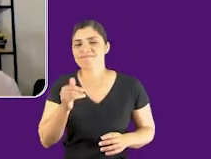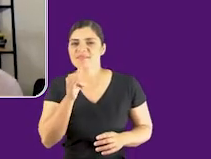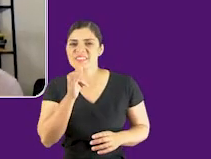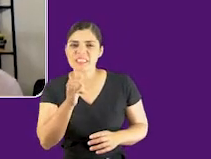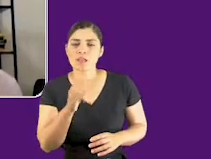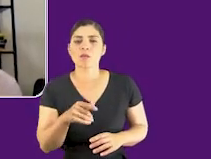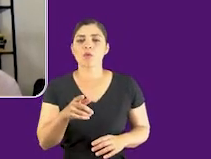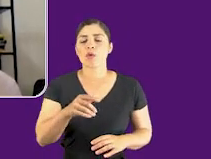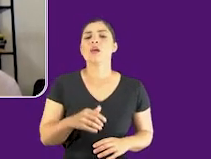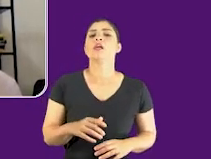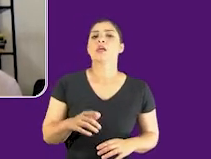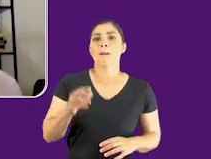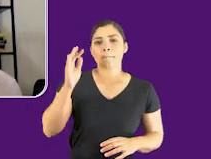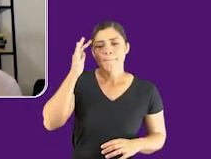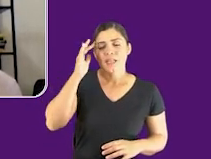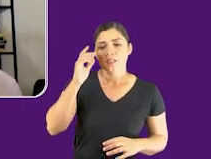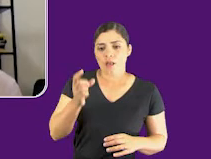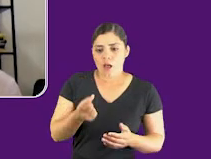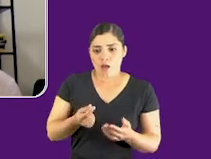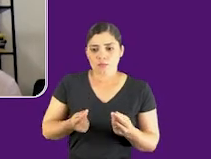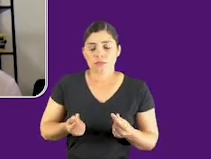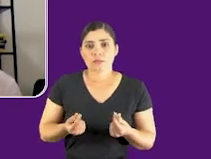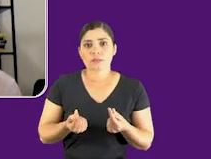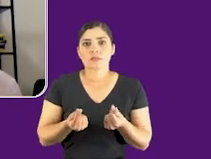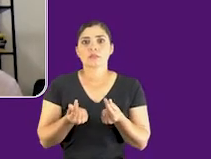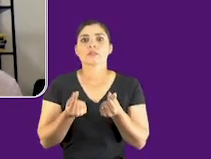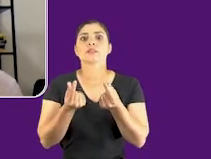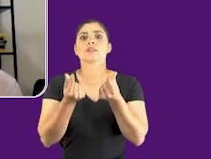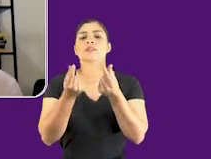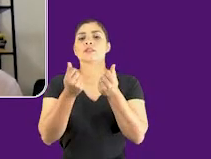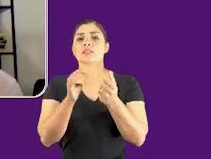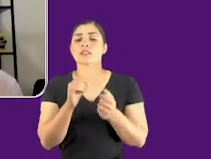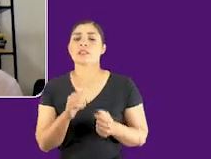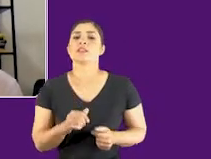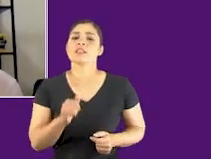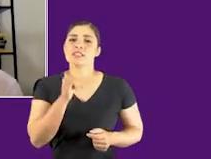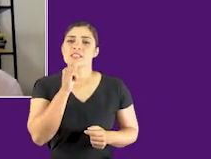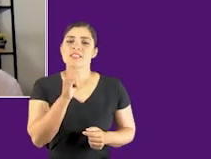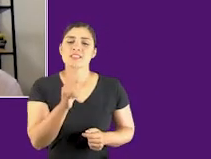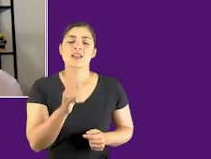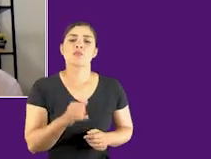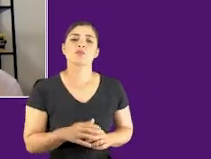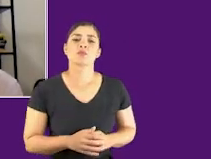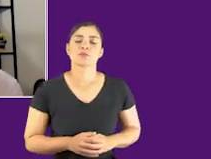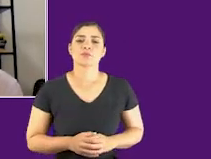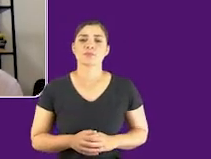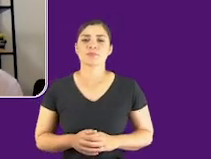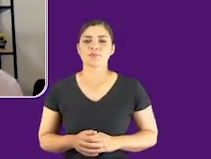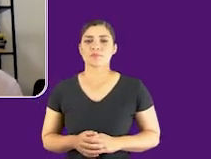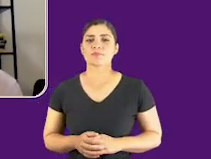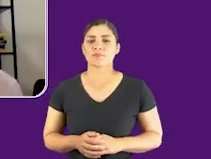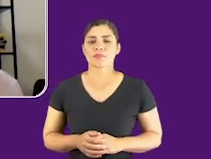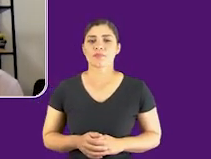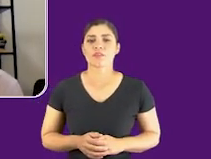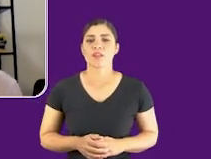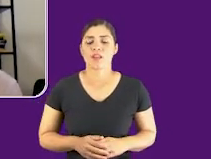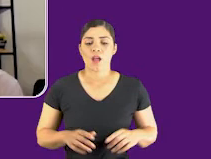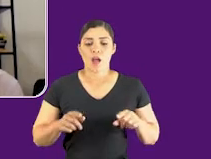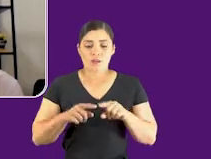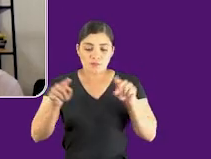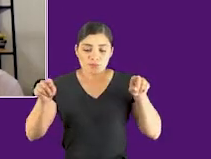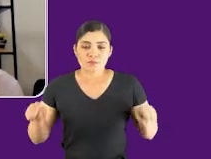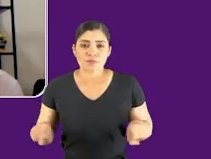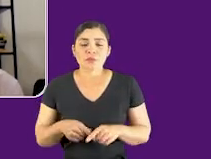nós temos umas vendas acima de 40 porcento por e-commerce ainda mais que por exemplo as boutiques Nespresso